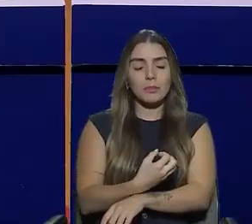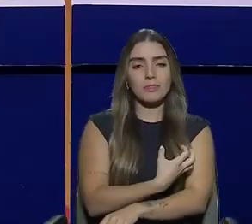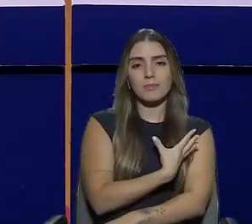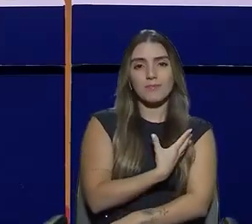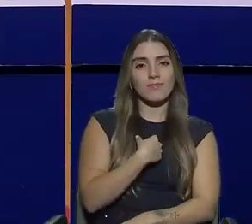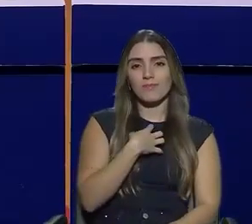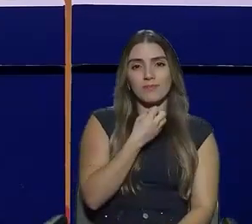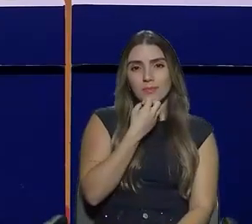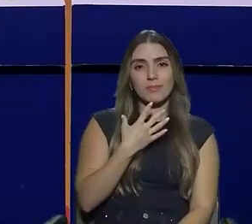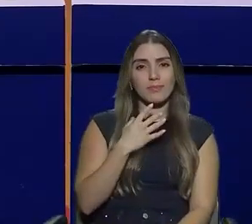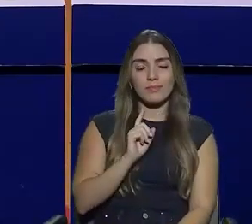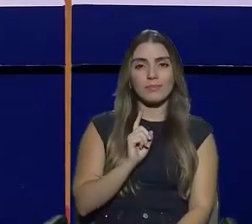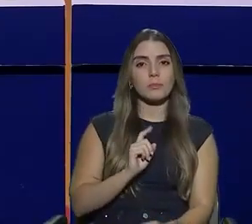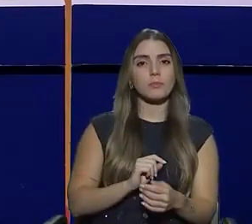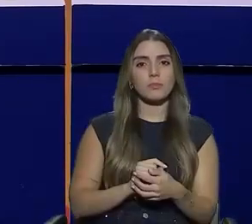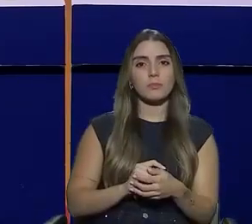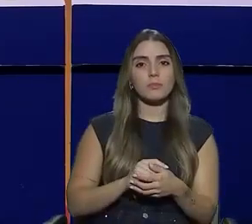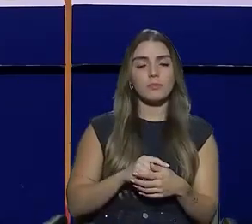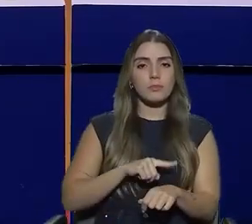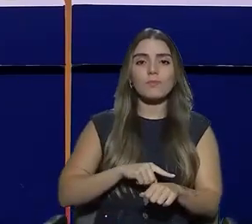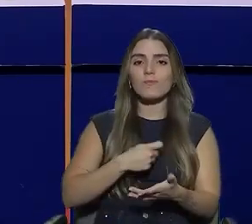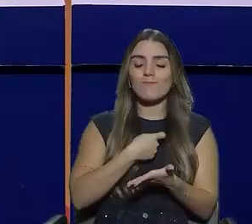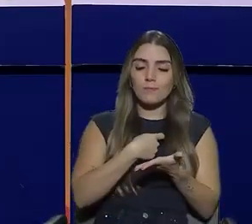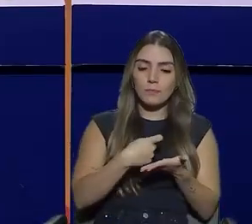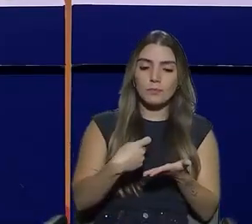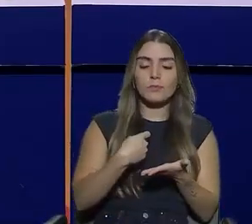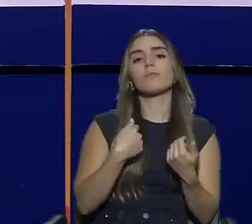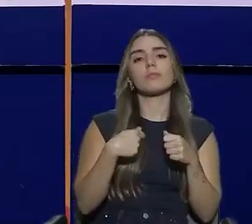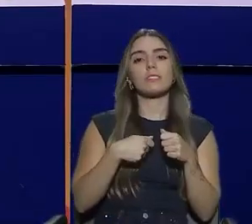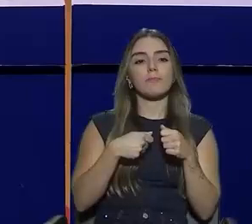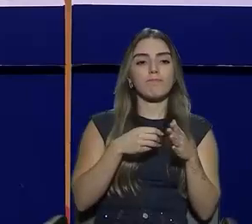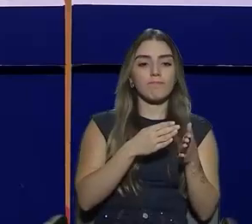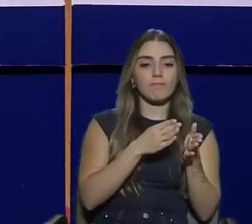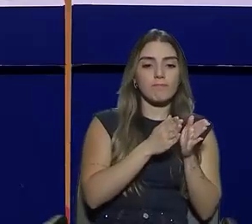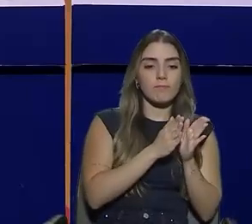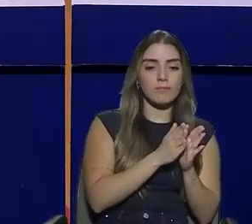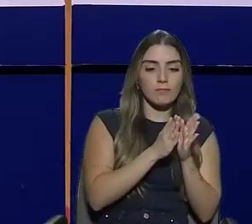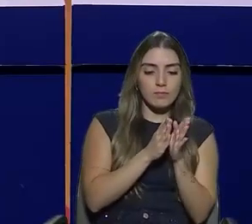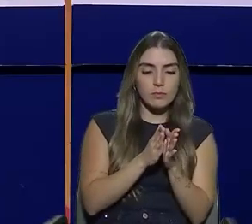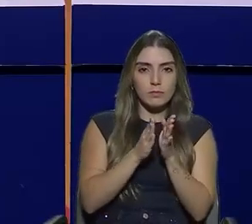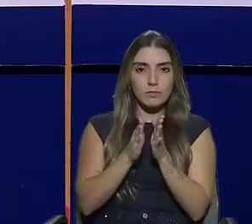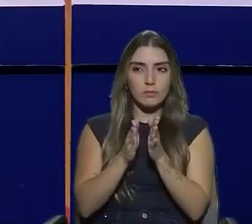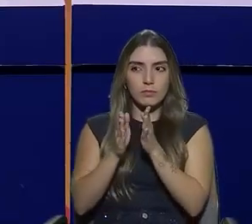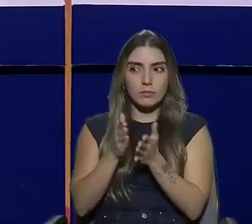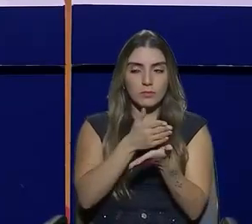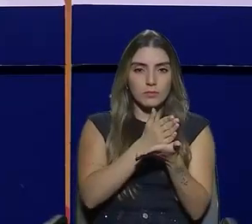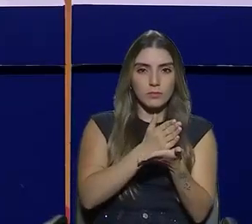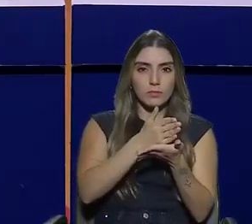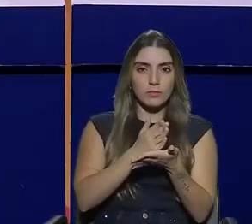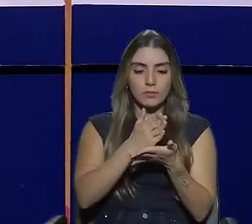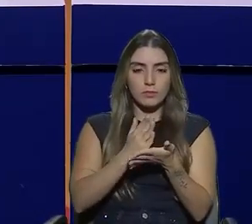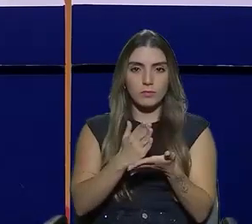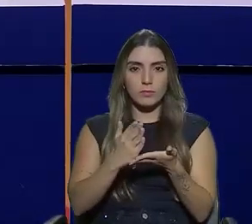sentindo bem. Então, foram momentos de escrita em que eu precisei fragmentar. Então, é